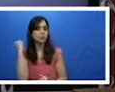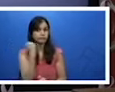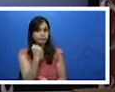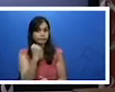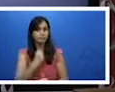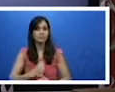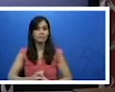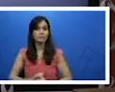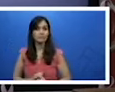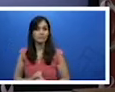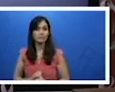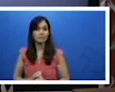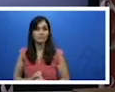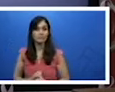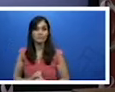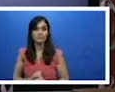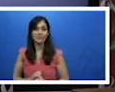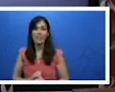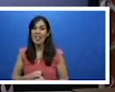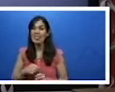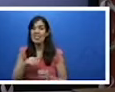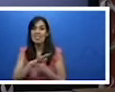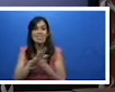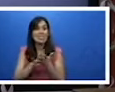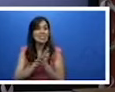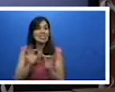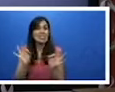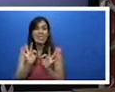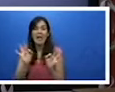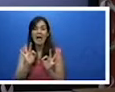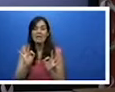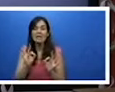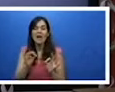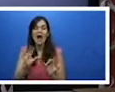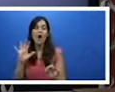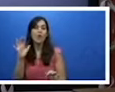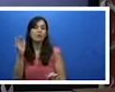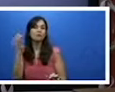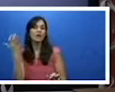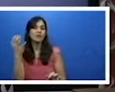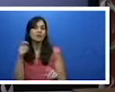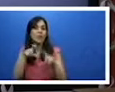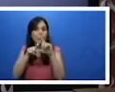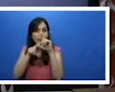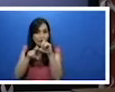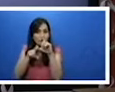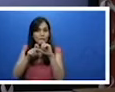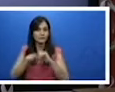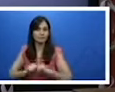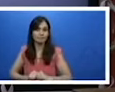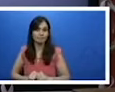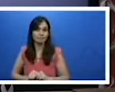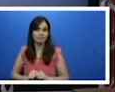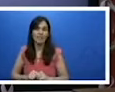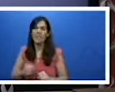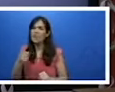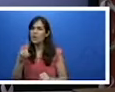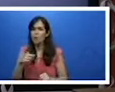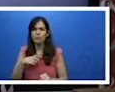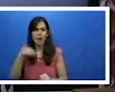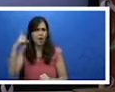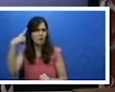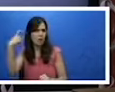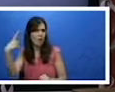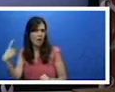Tem imunidade, ou seja, nada pode lhe acontecer. Não faz uso da violência, nem tem